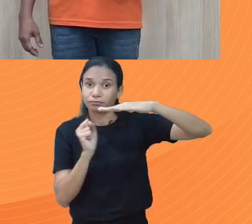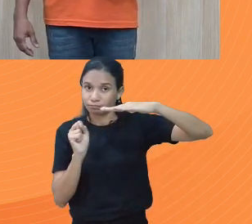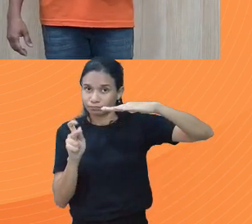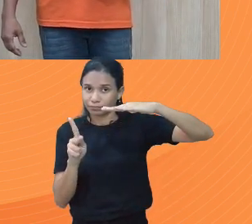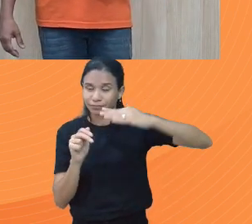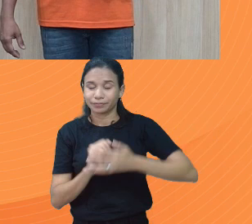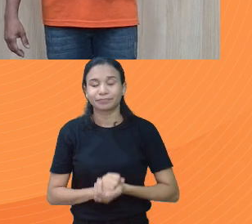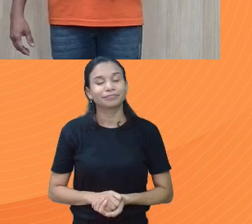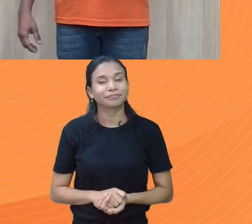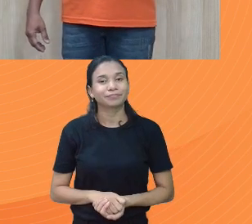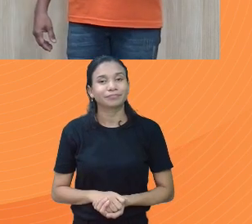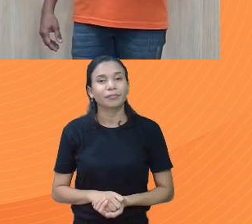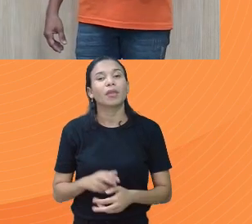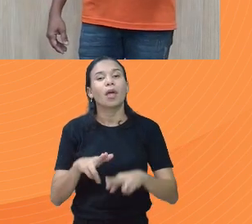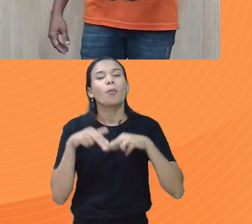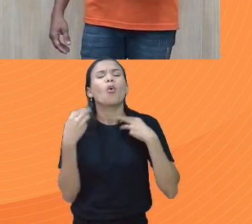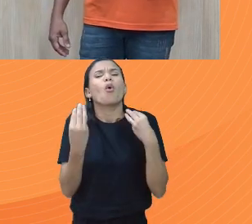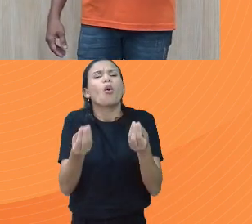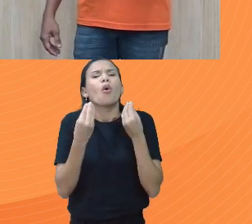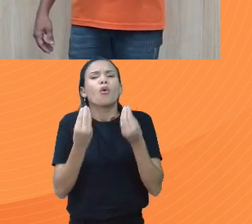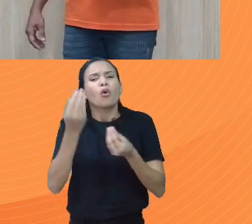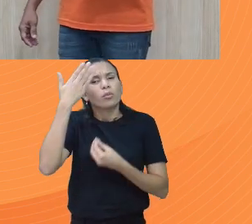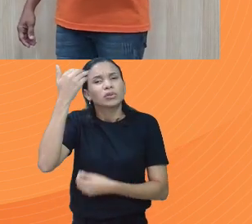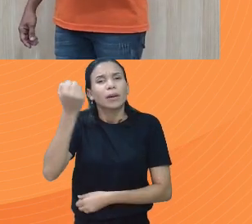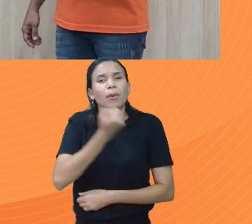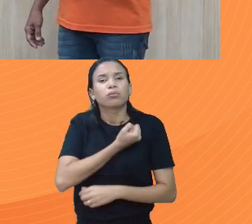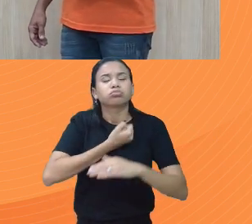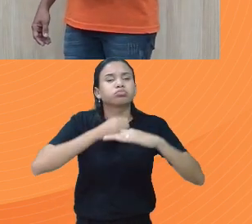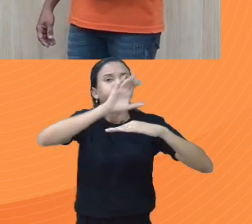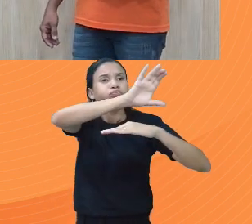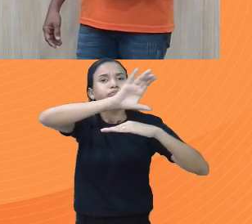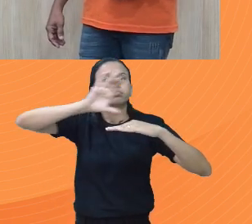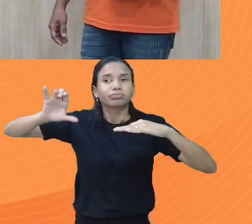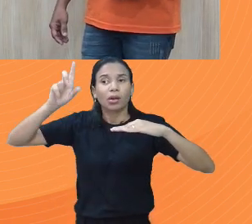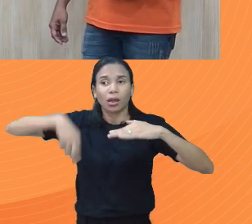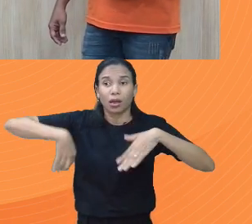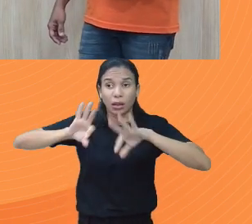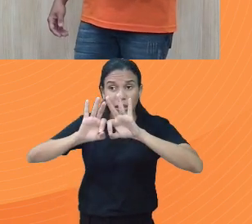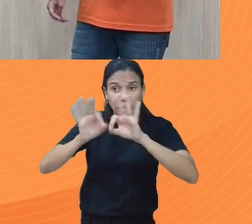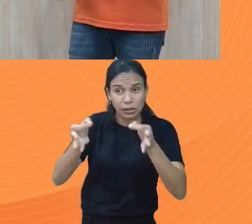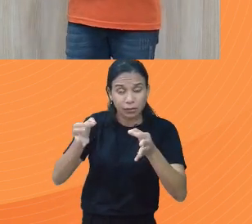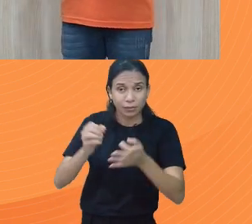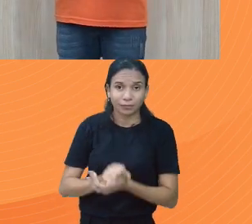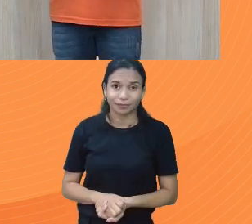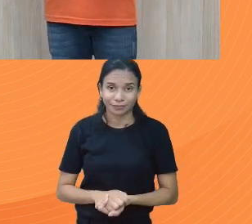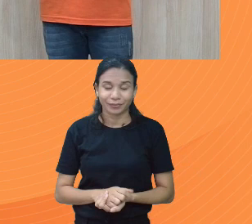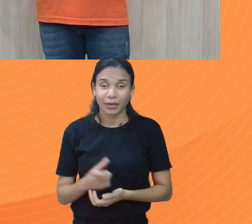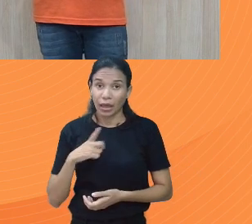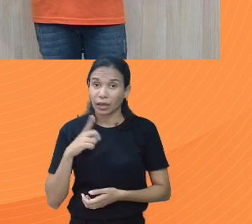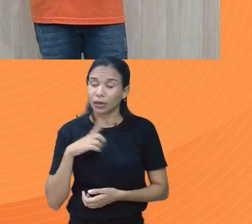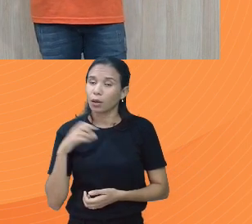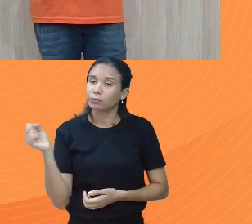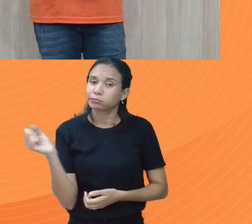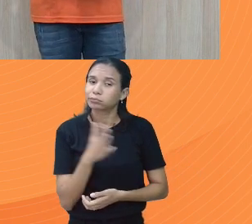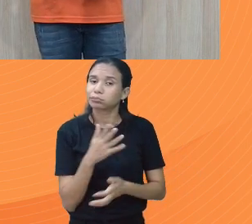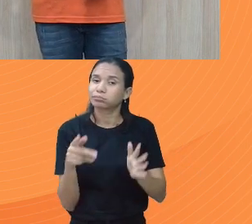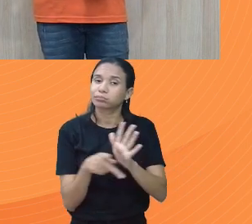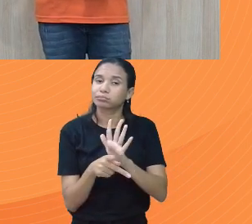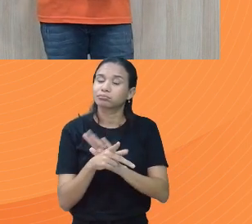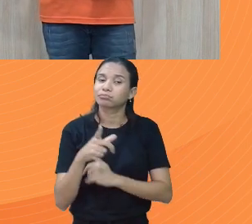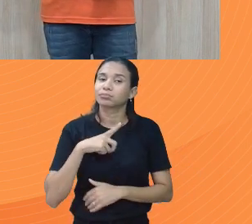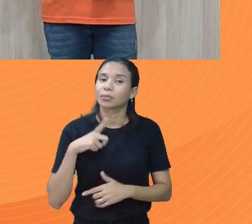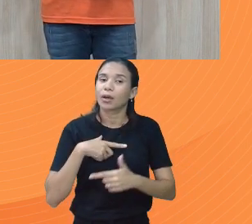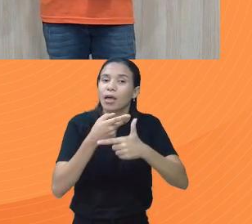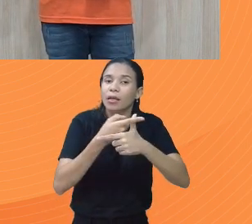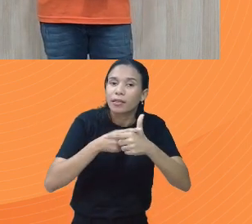beleza? Ó, como é que eu vou saber agora os numeradores? É simples, gente. Eu vou ter que pegar esse novo denominador e